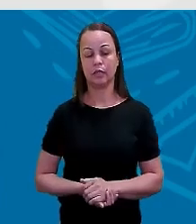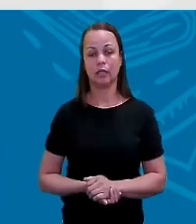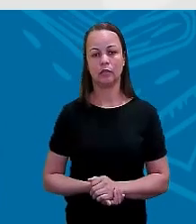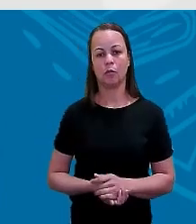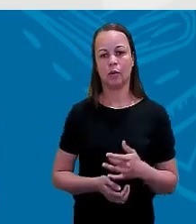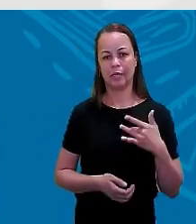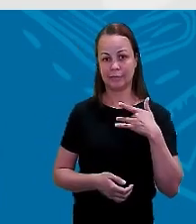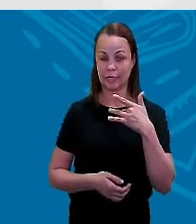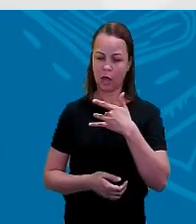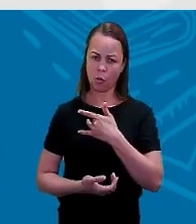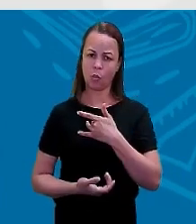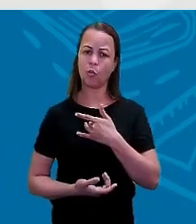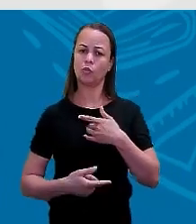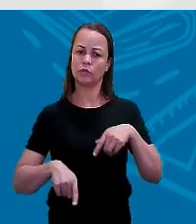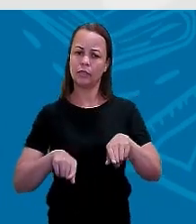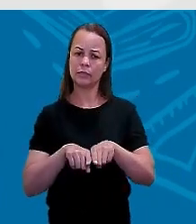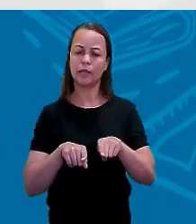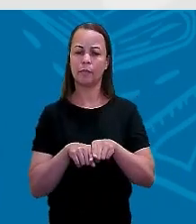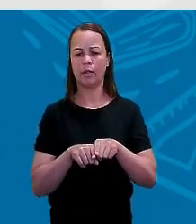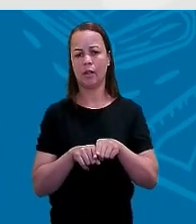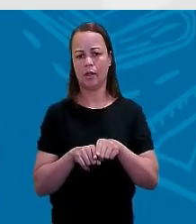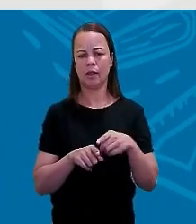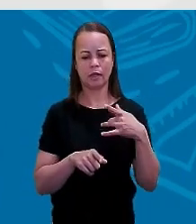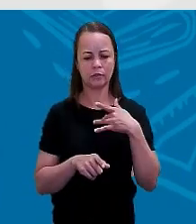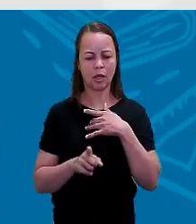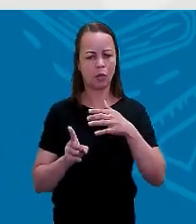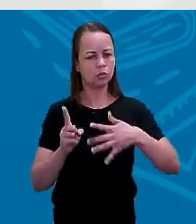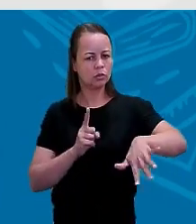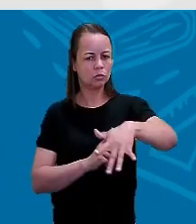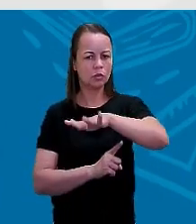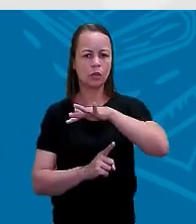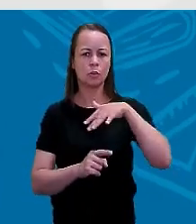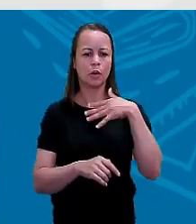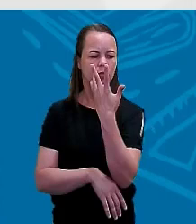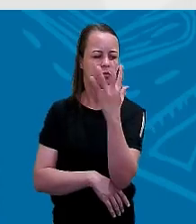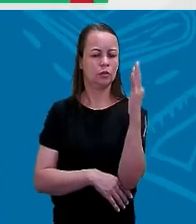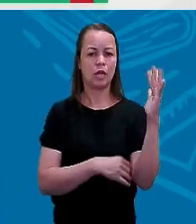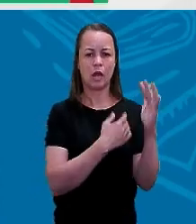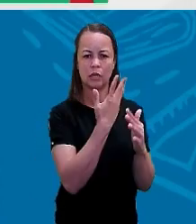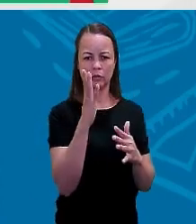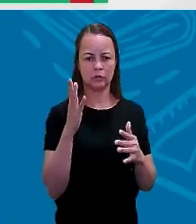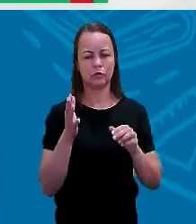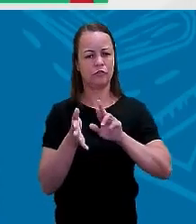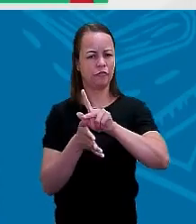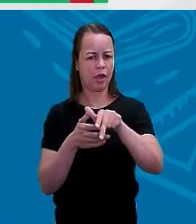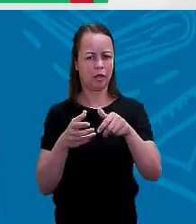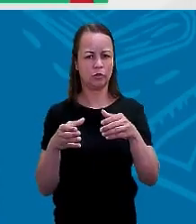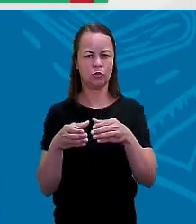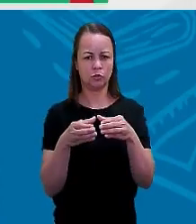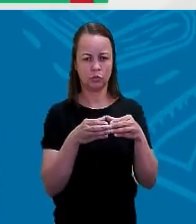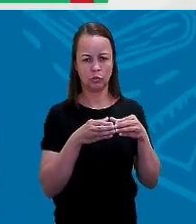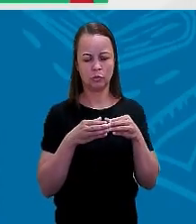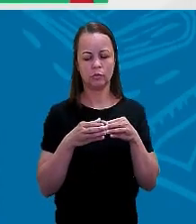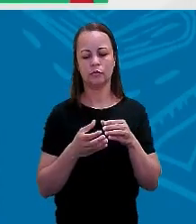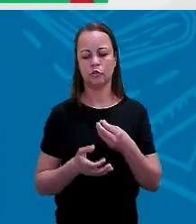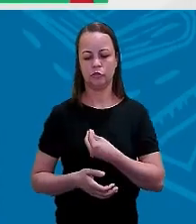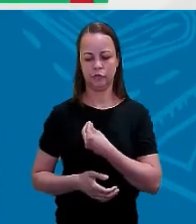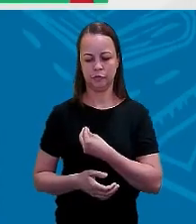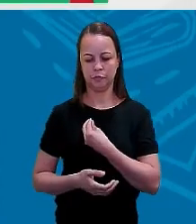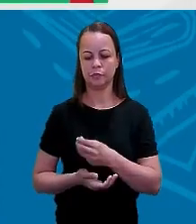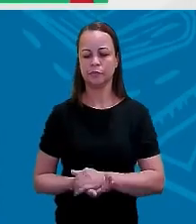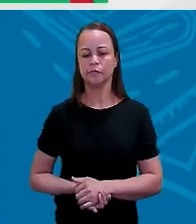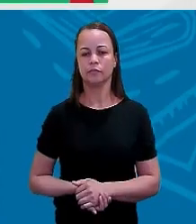saúde como para a saúde também do meio ambiente, para a saúde ambiental, para a saúde das espécies. E aí